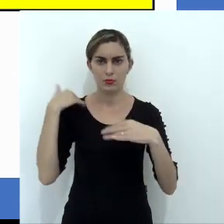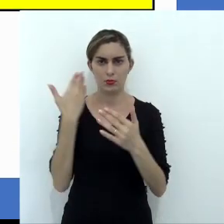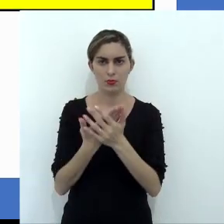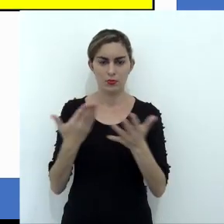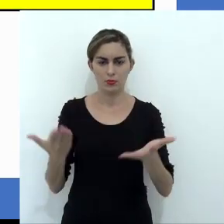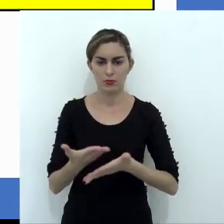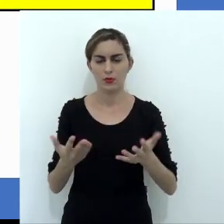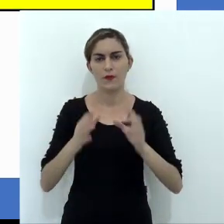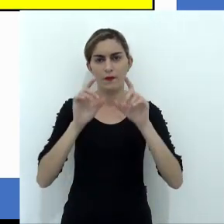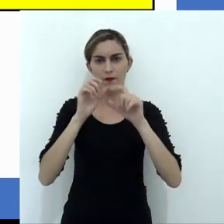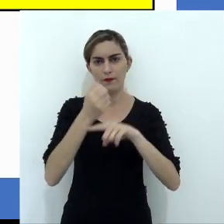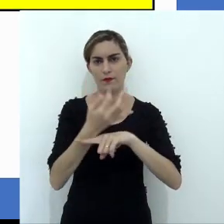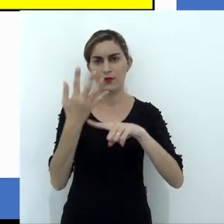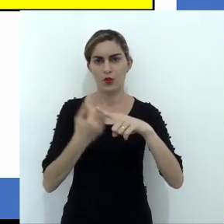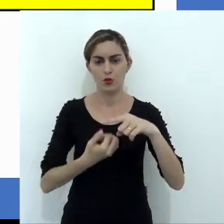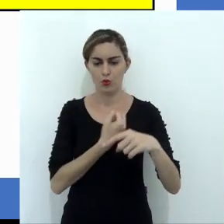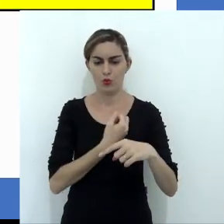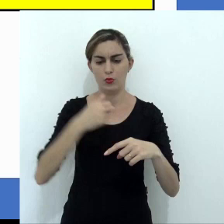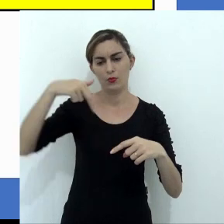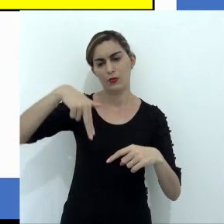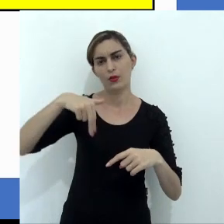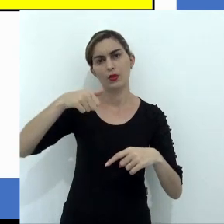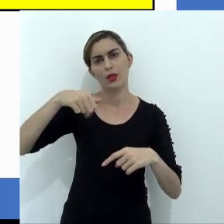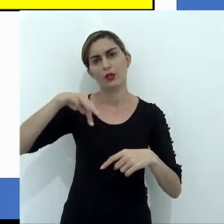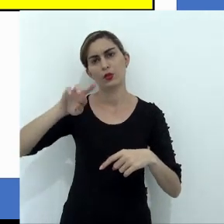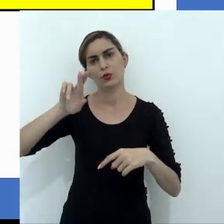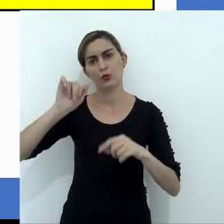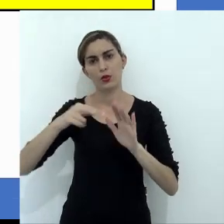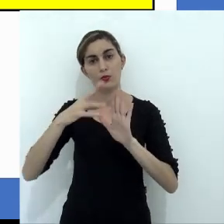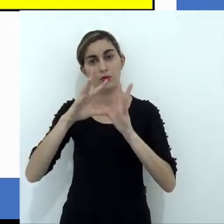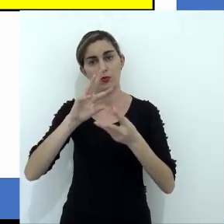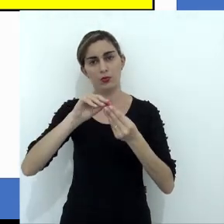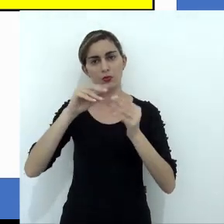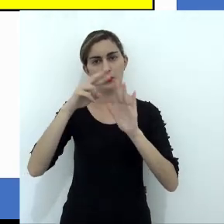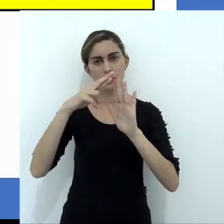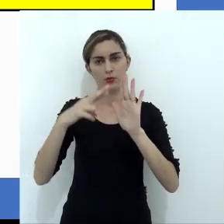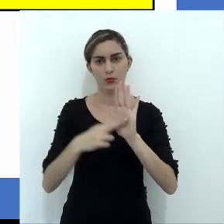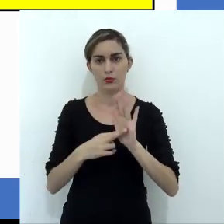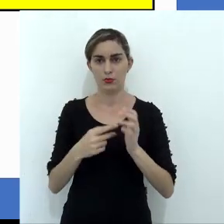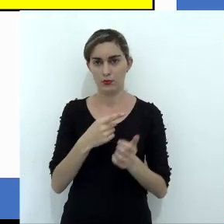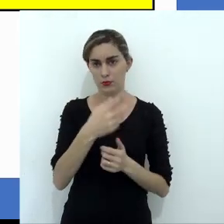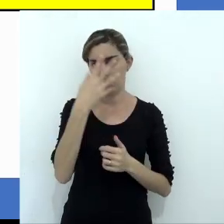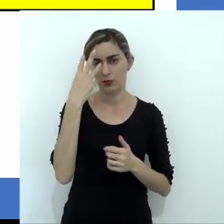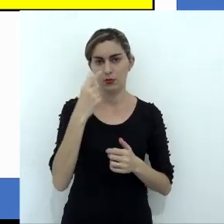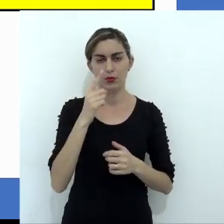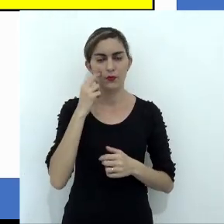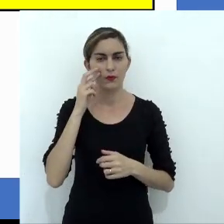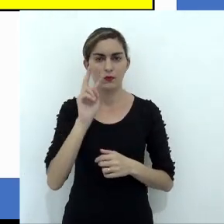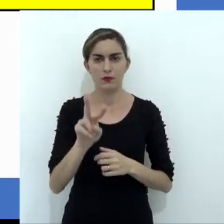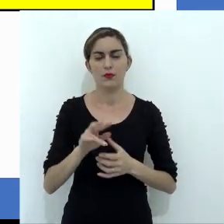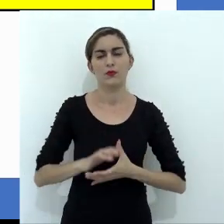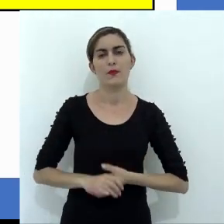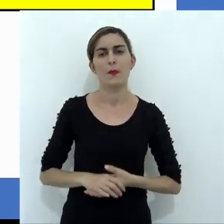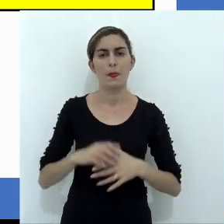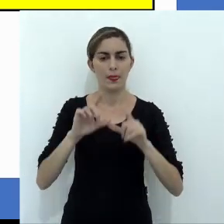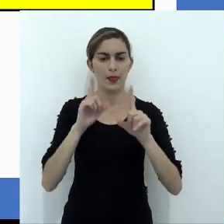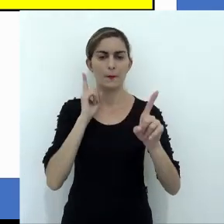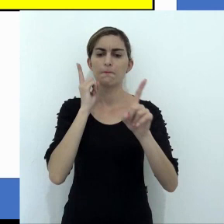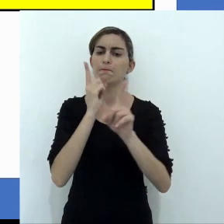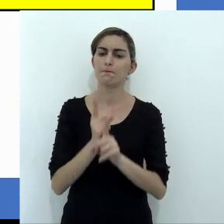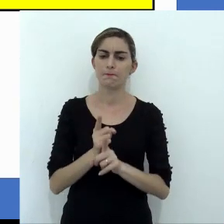agora, sobre fração de um número natural. Resumir a regra, para que vocês não esqueçam. Beleza? Vamos ler aqui junto, ó.